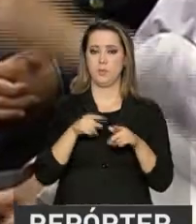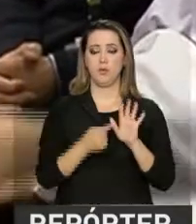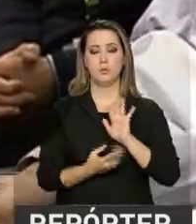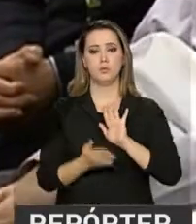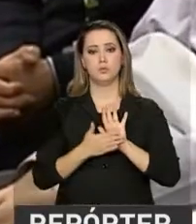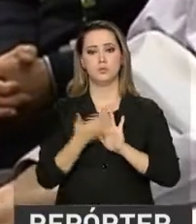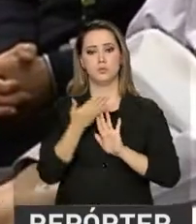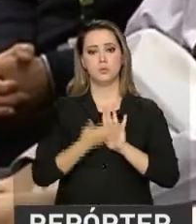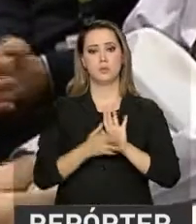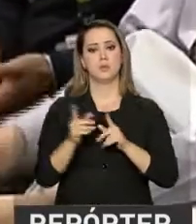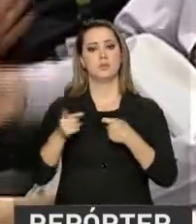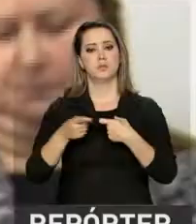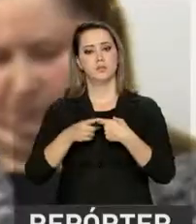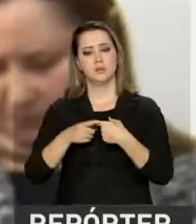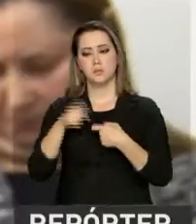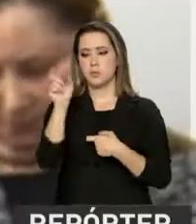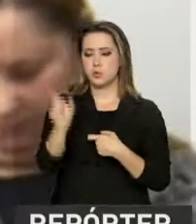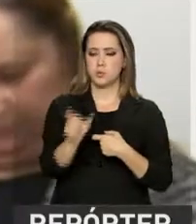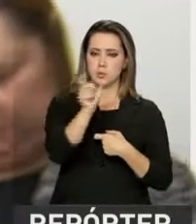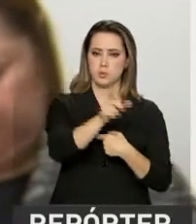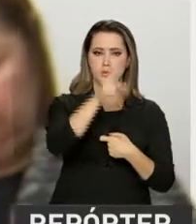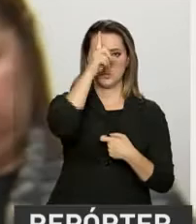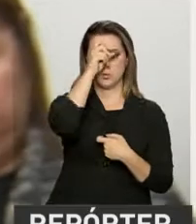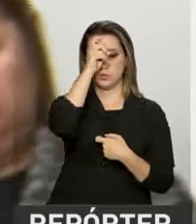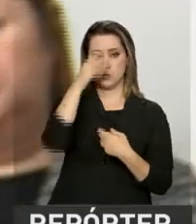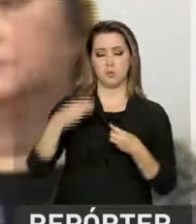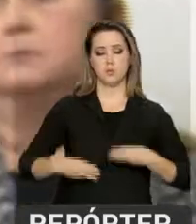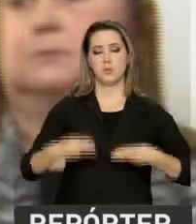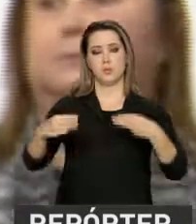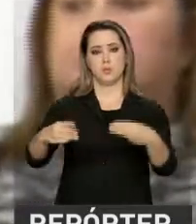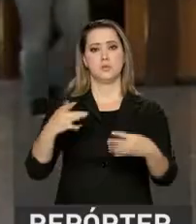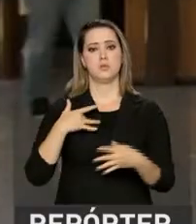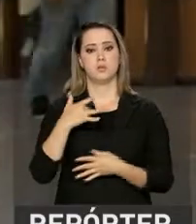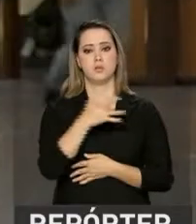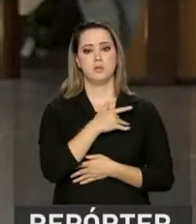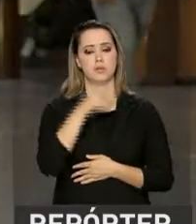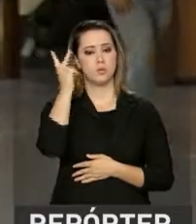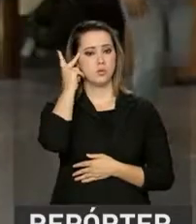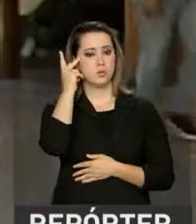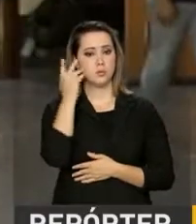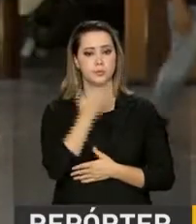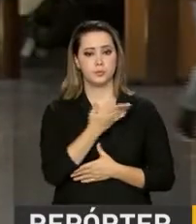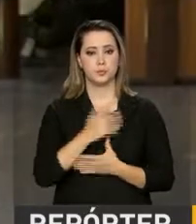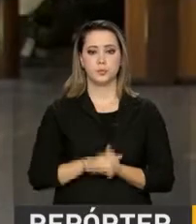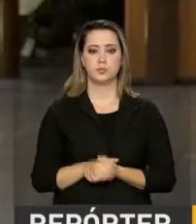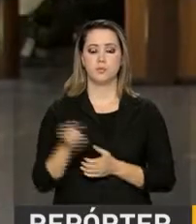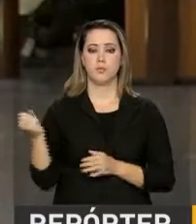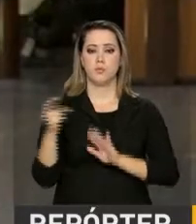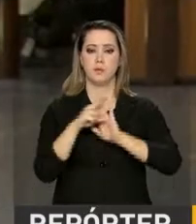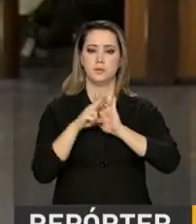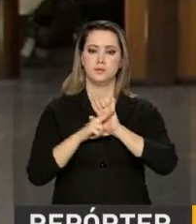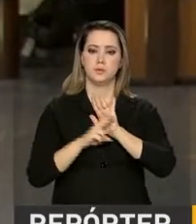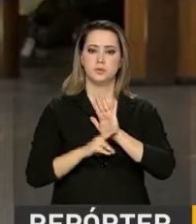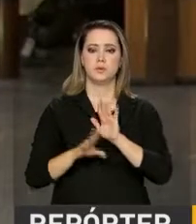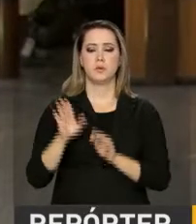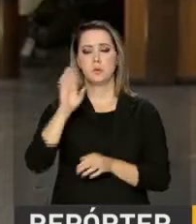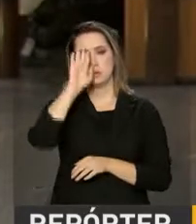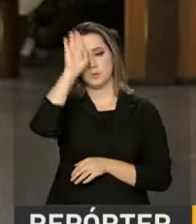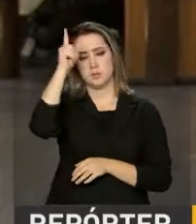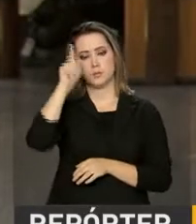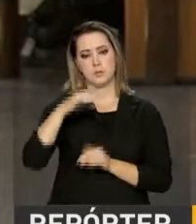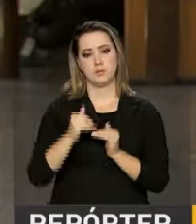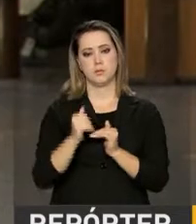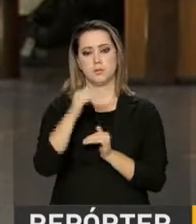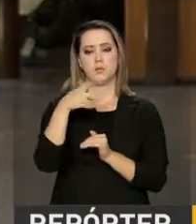de pacientes pelo ministro da saúde ricardo barros em são paulo entre as novas diretrizes uma das mais importantes é o aumento